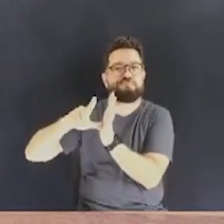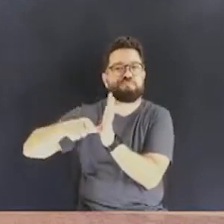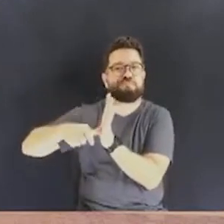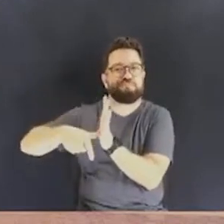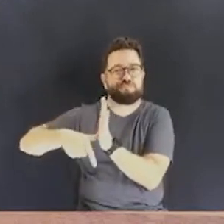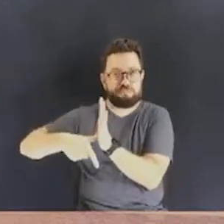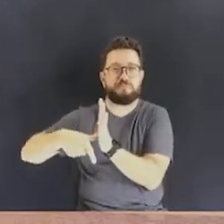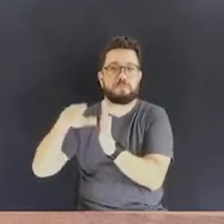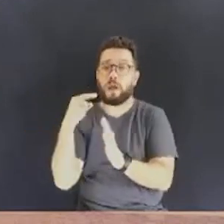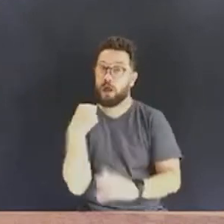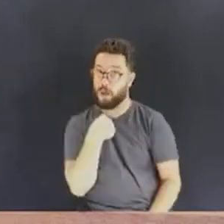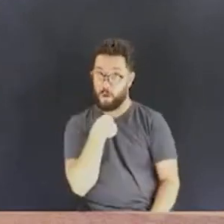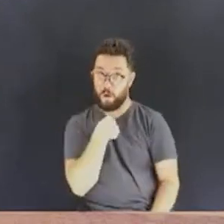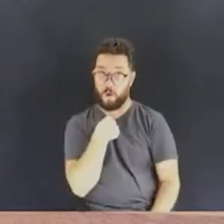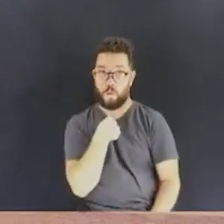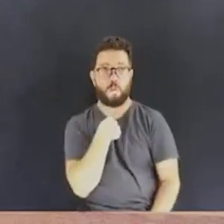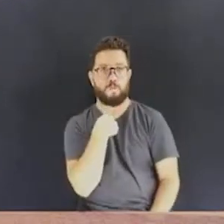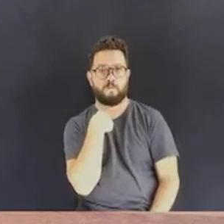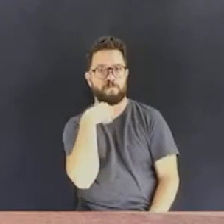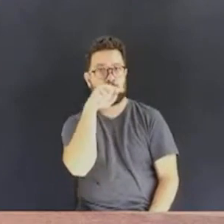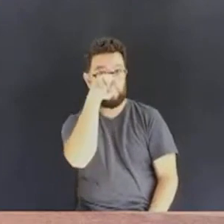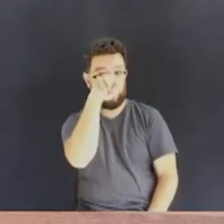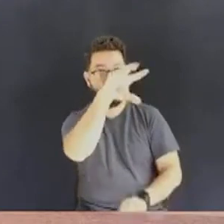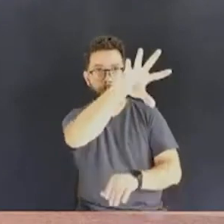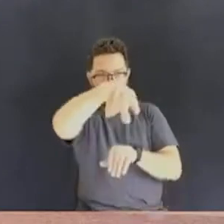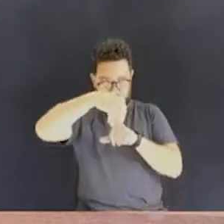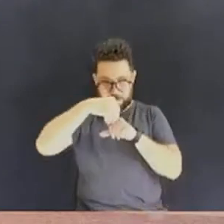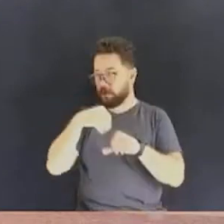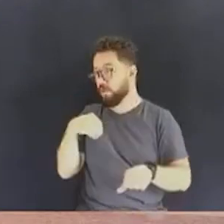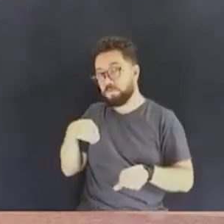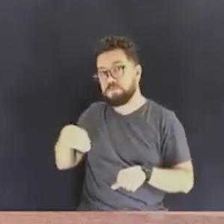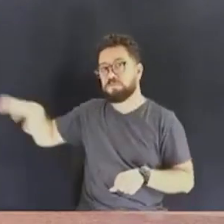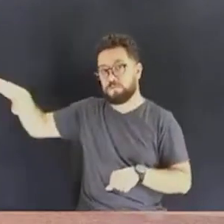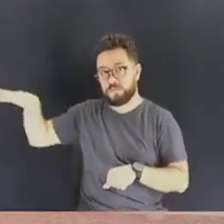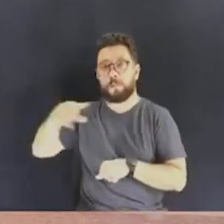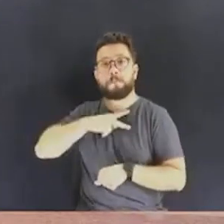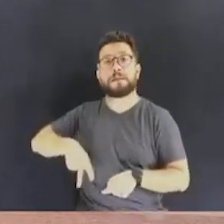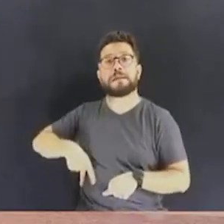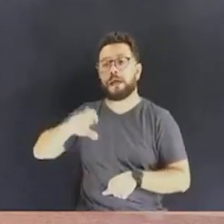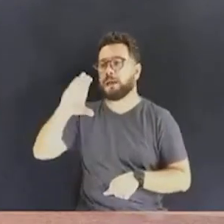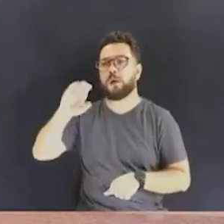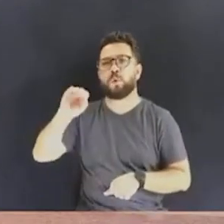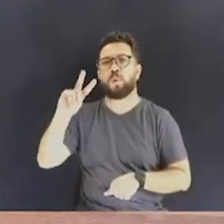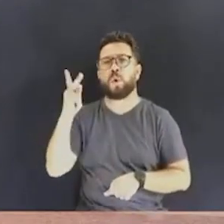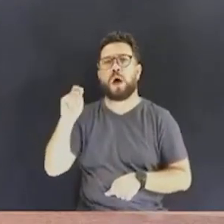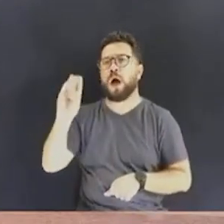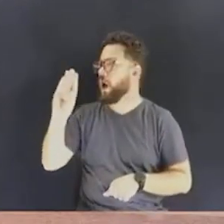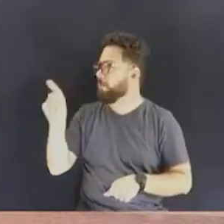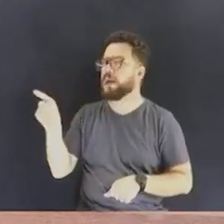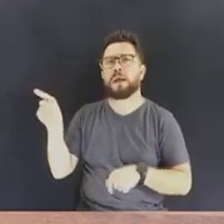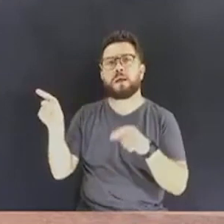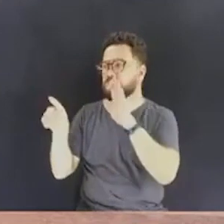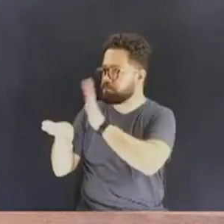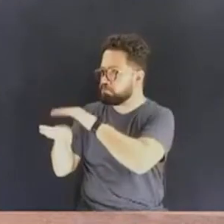a solicitação de Vossa Excelência ao presidente da COAB para que ele faça as respostas por